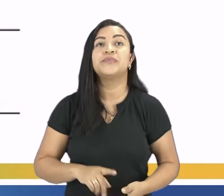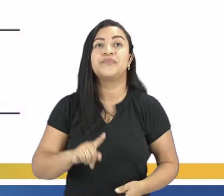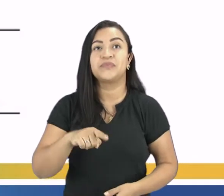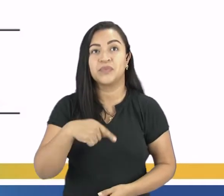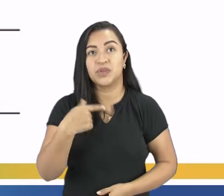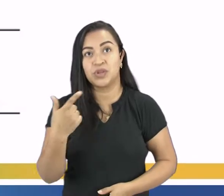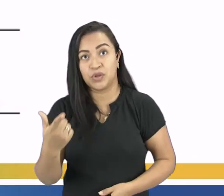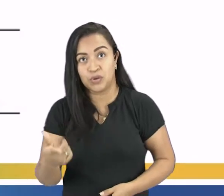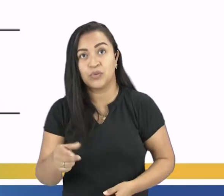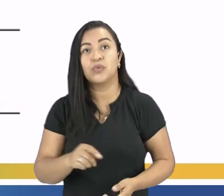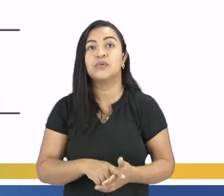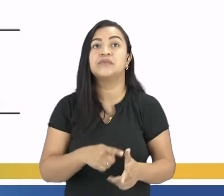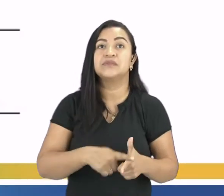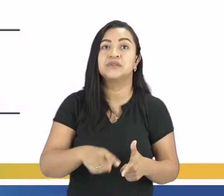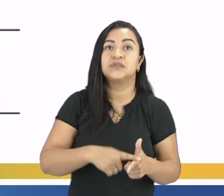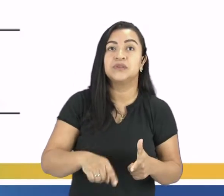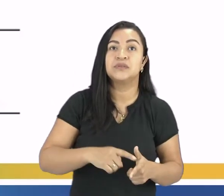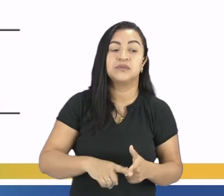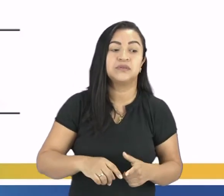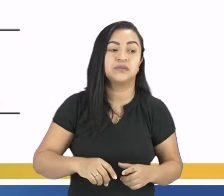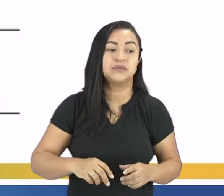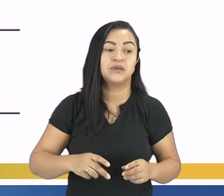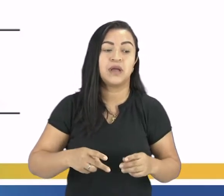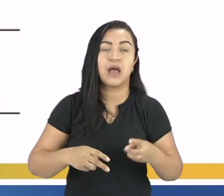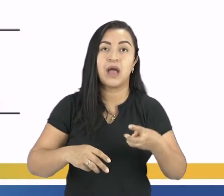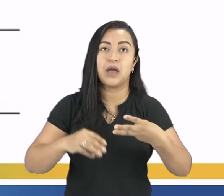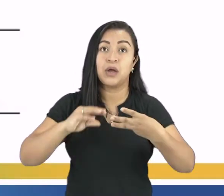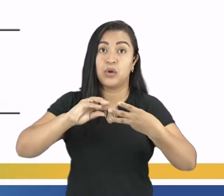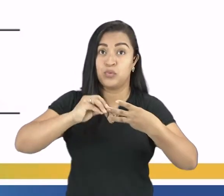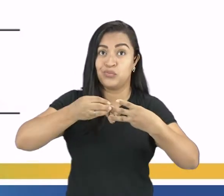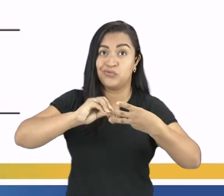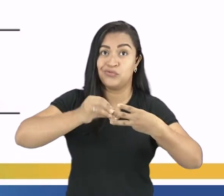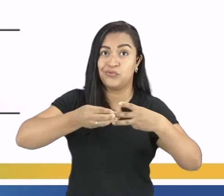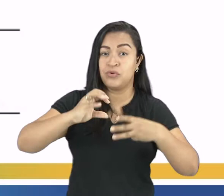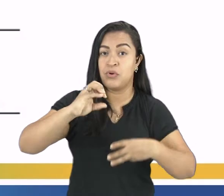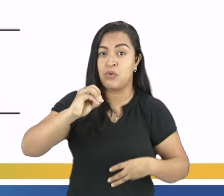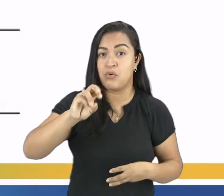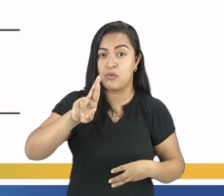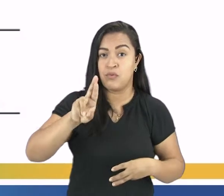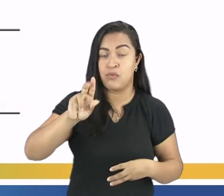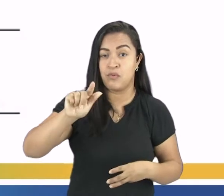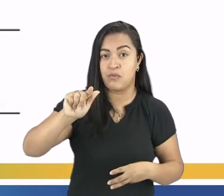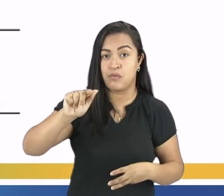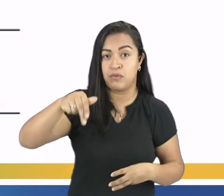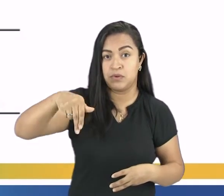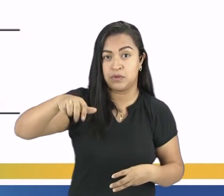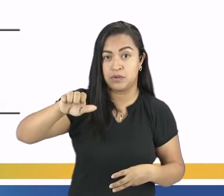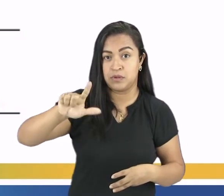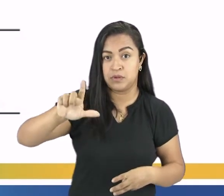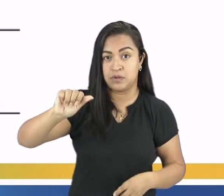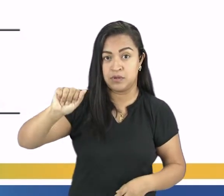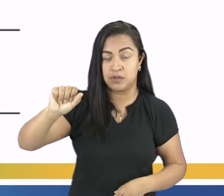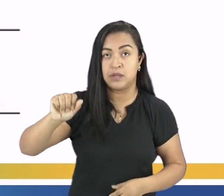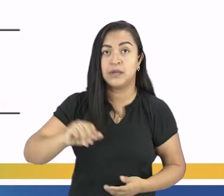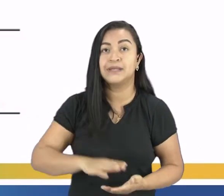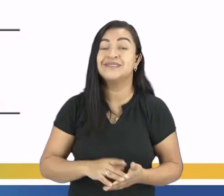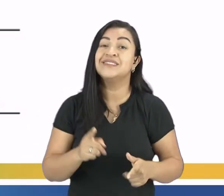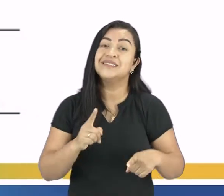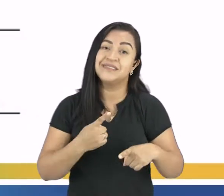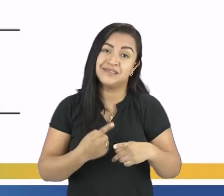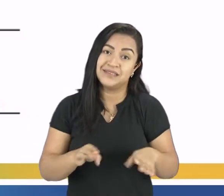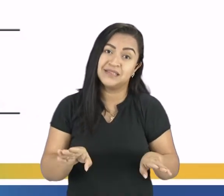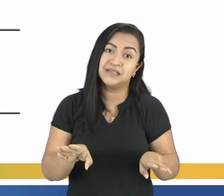outras organelas, não apenas a mitocôndria, e aí você pode ter um problema